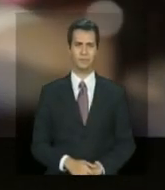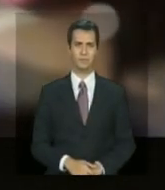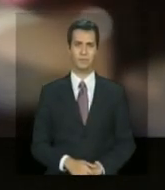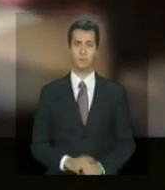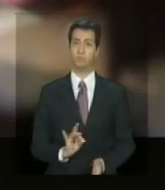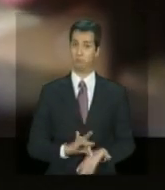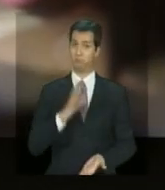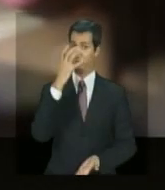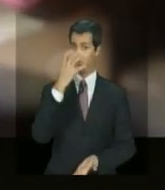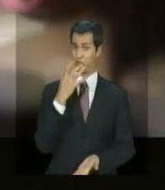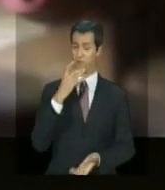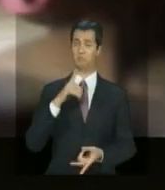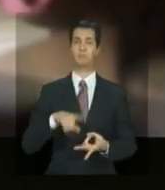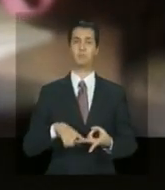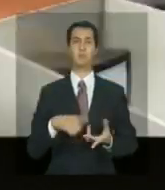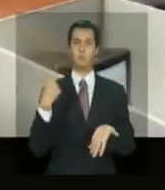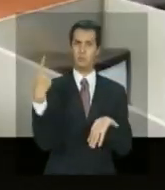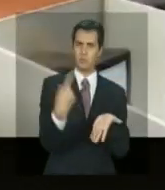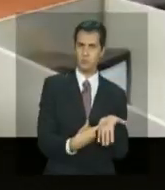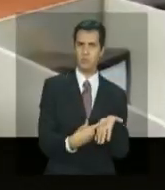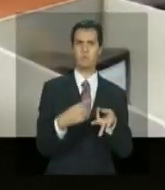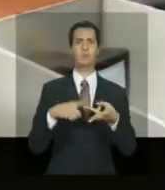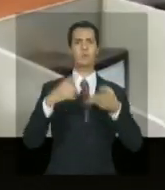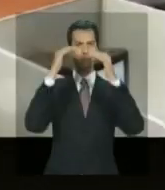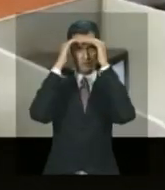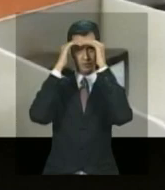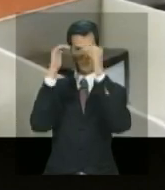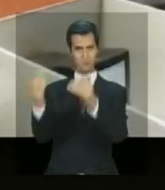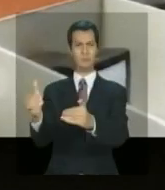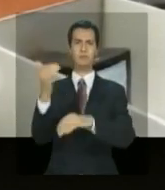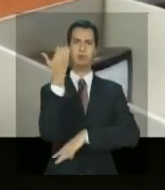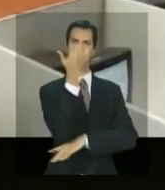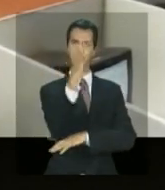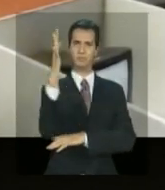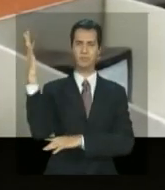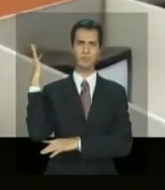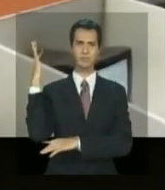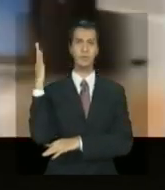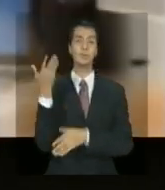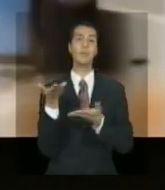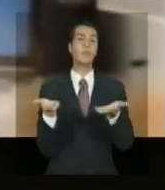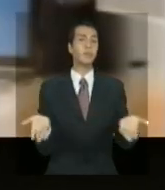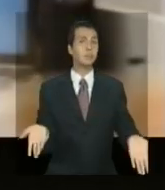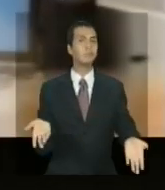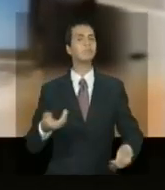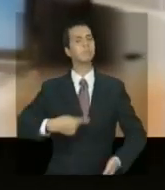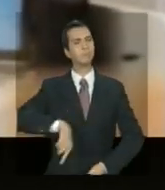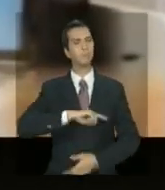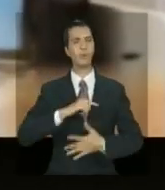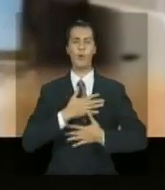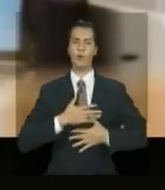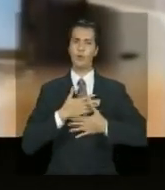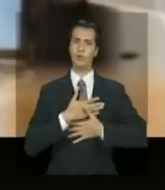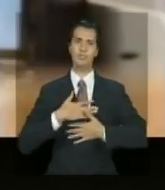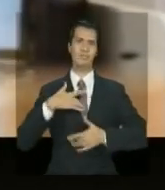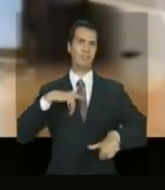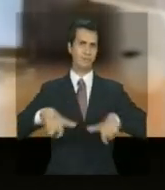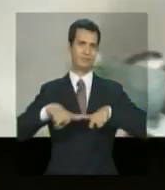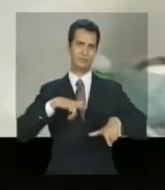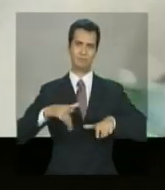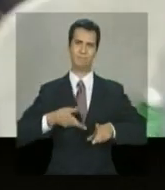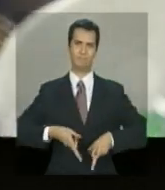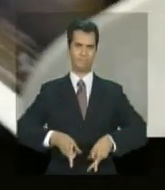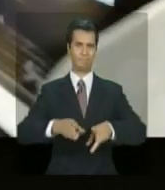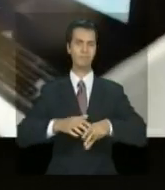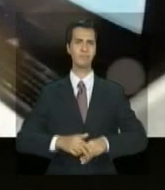Seriedade, compromisso e respeito ao meio ambiente. É assim que gostamos de trabalhar.